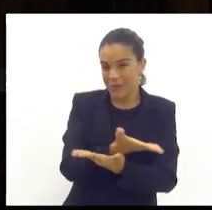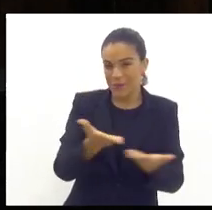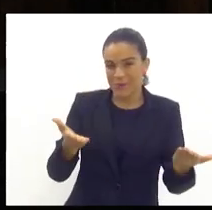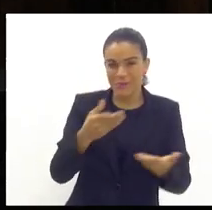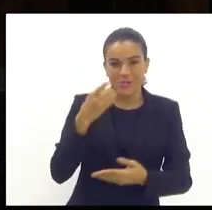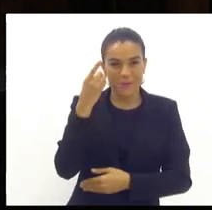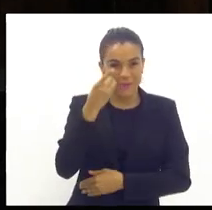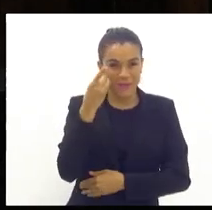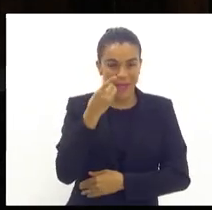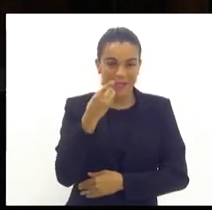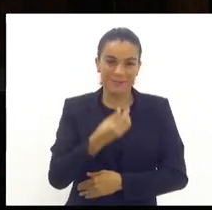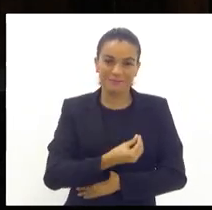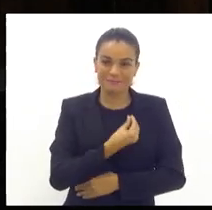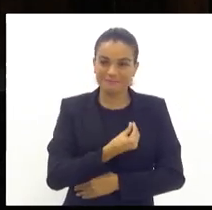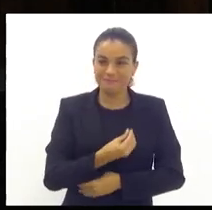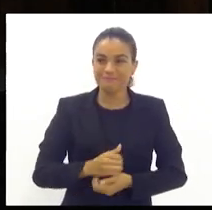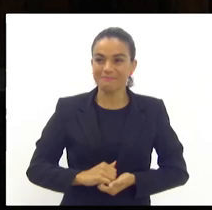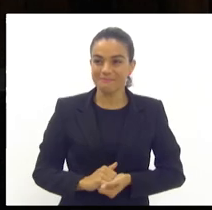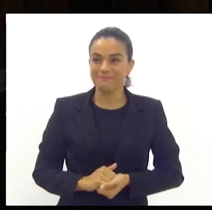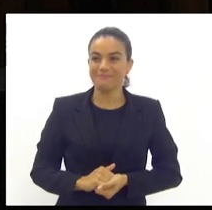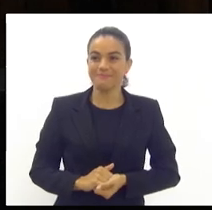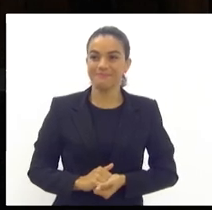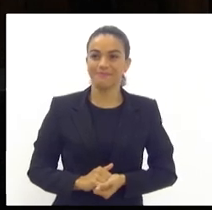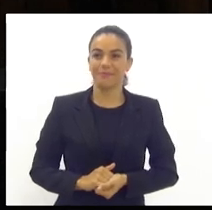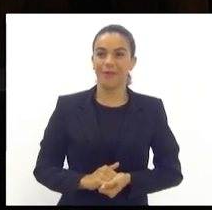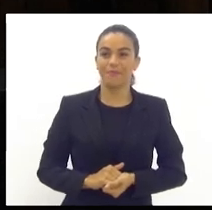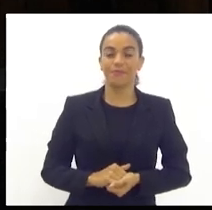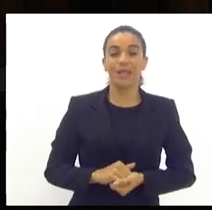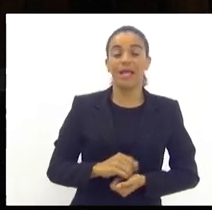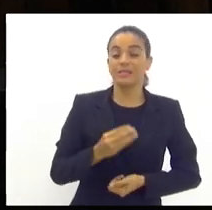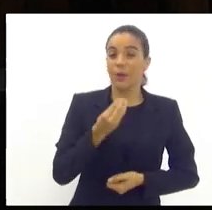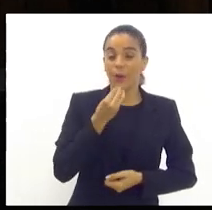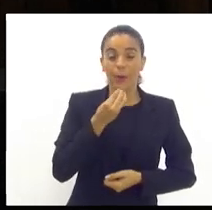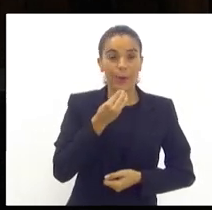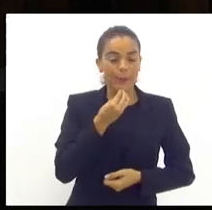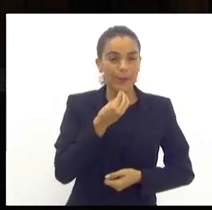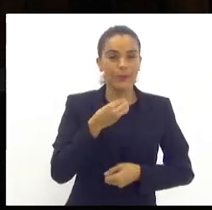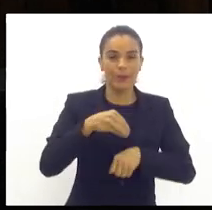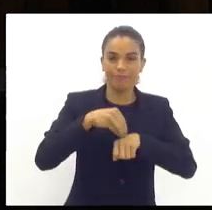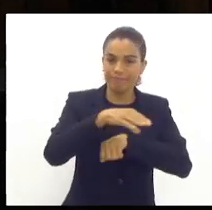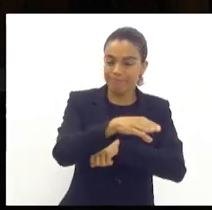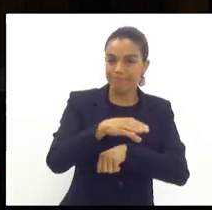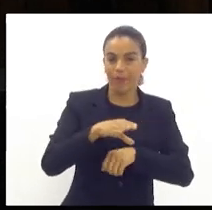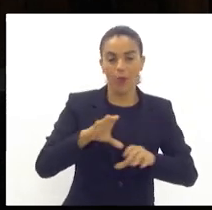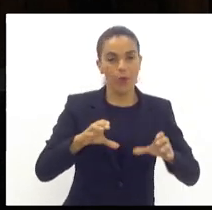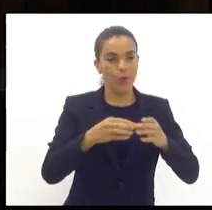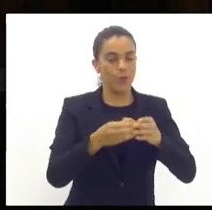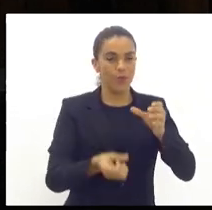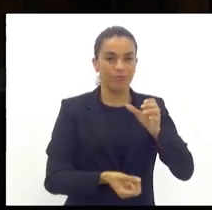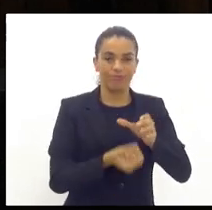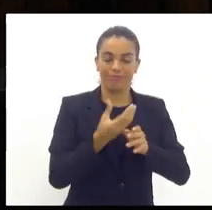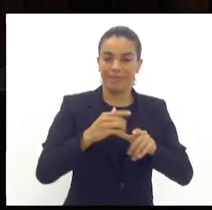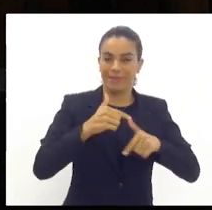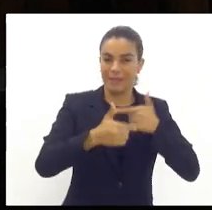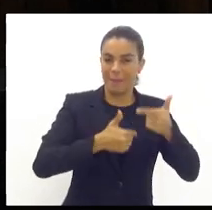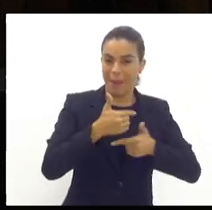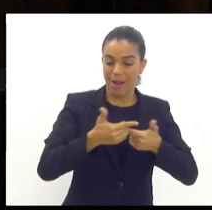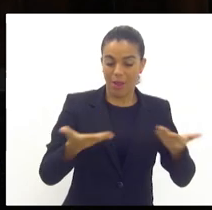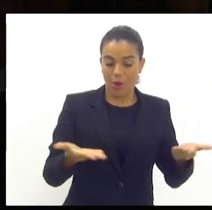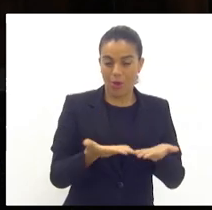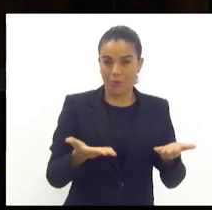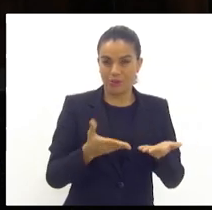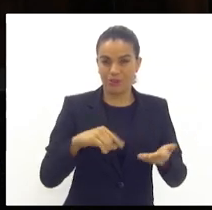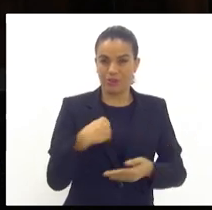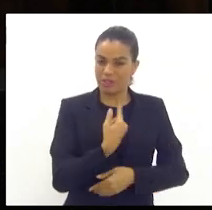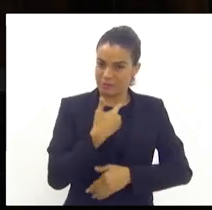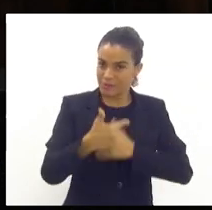presentes e essa oportunidade de comunicar a criação da Frente Parlamentar, dizer que, a partir de hoje, vamos